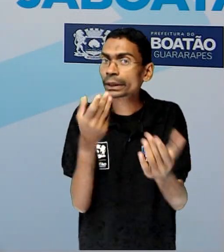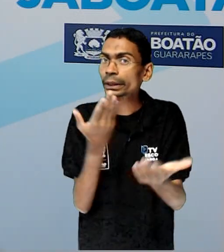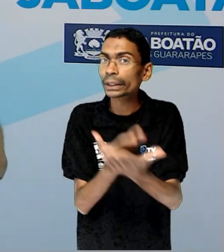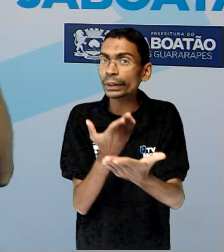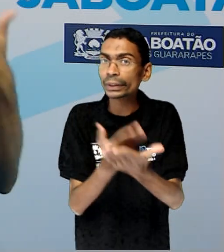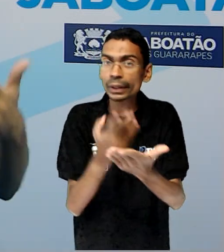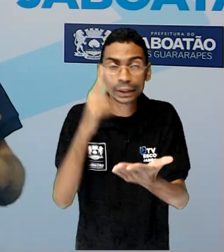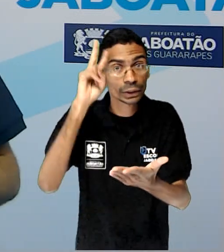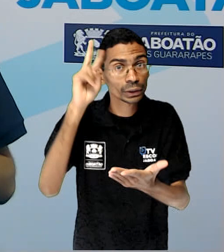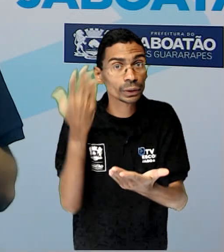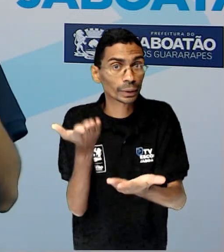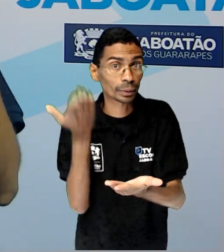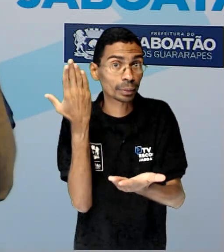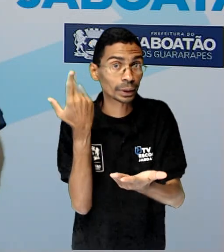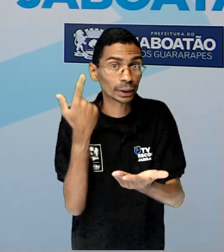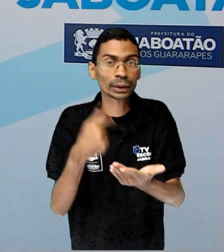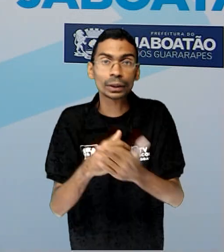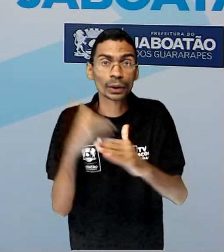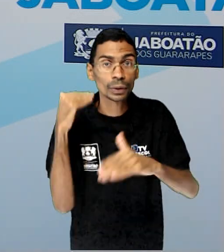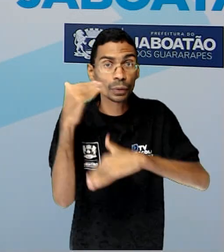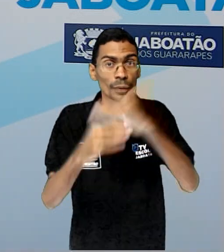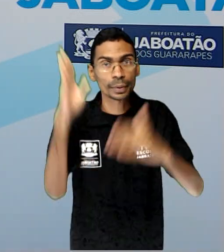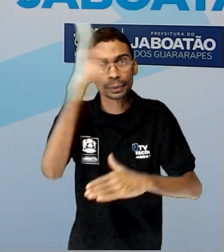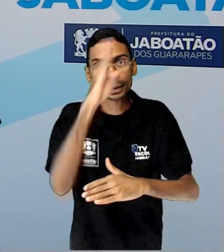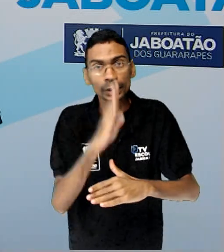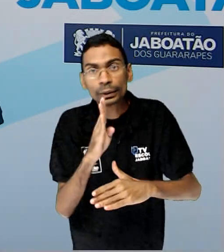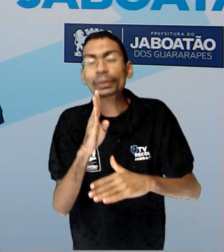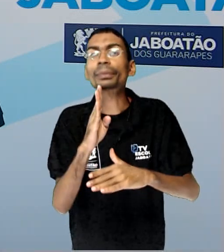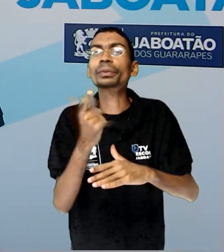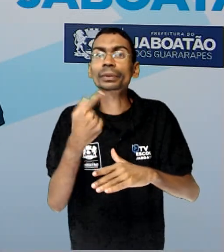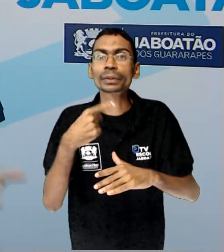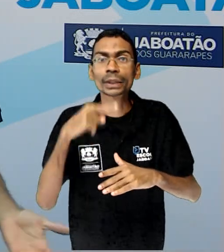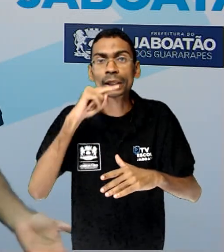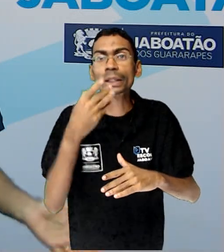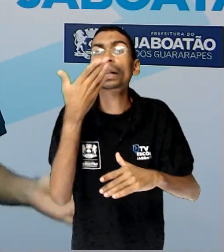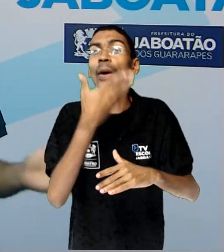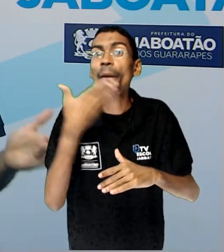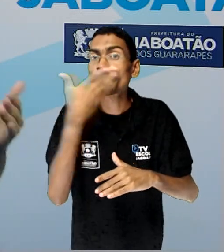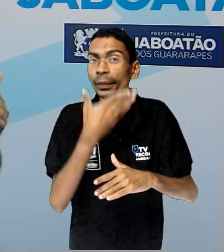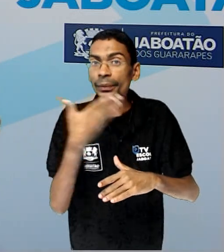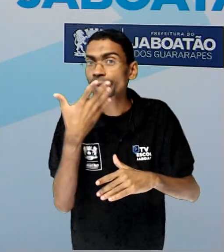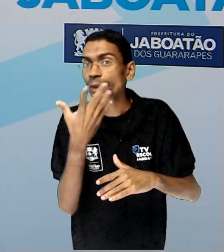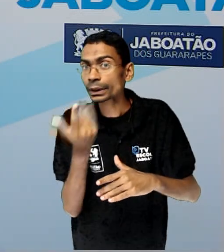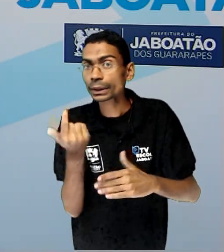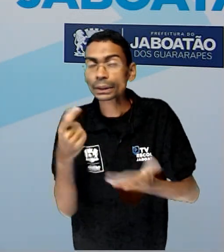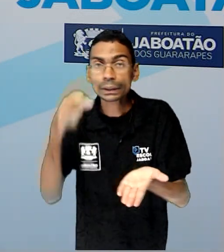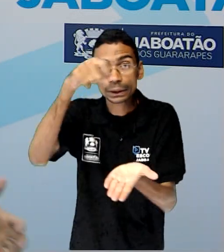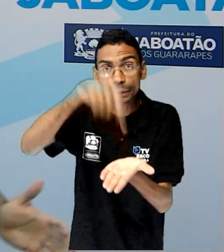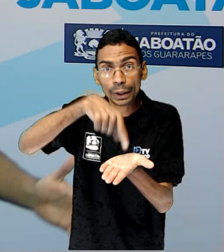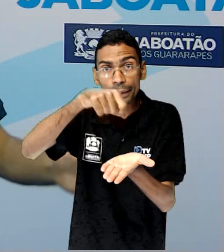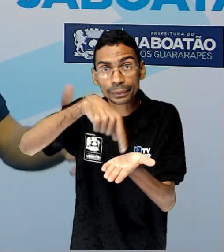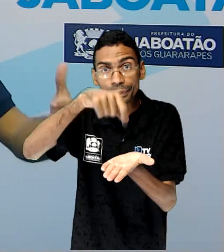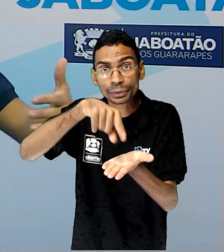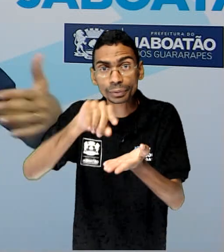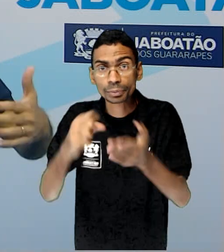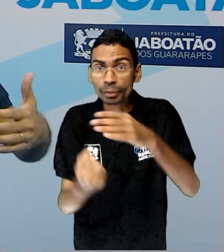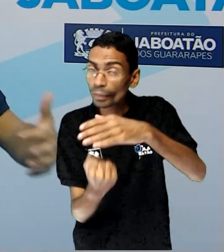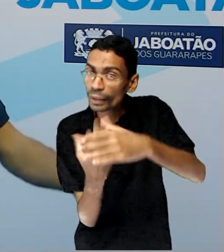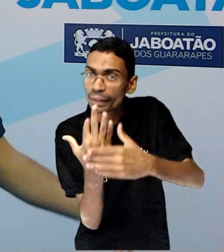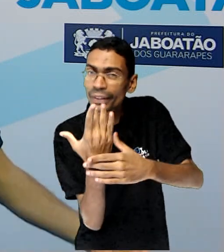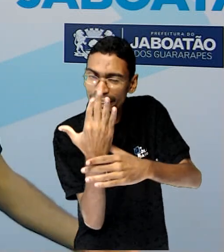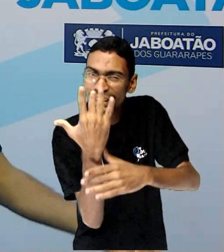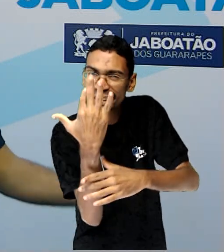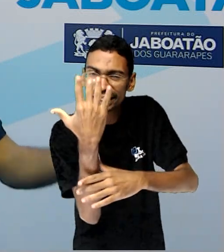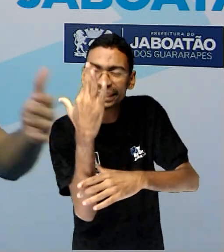O desenvolvimento do Brasil foi através da cana de açúcar. Eles plantavam a cana de açúcar e essa cana,